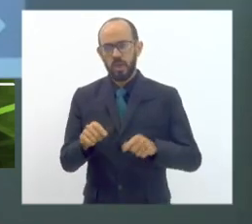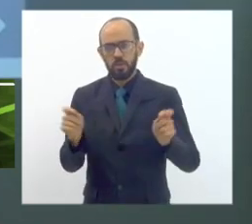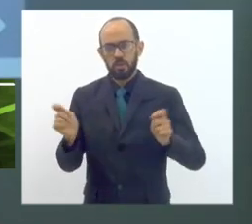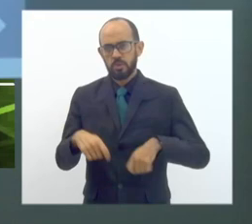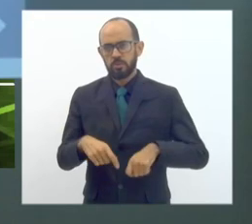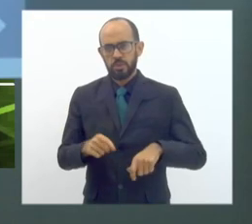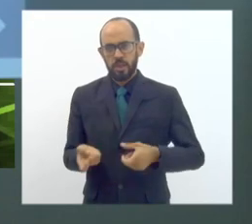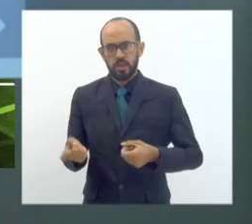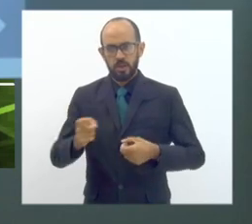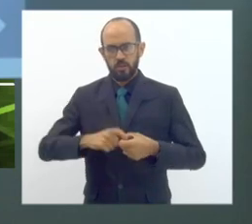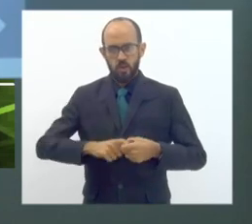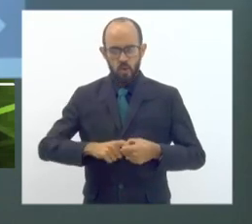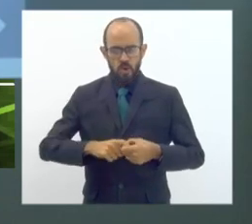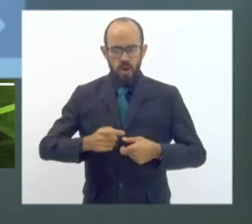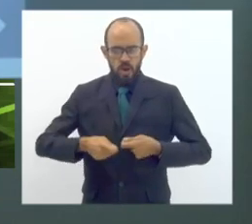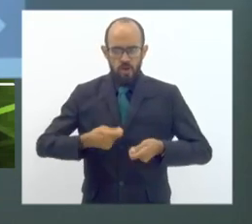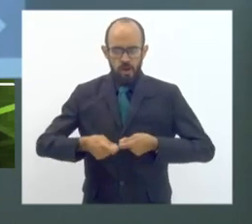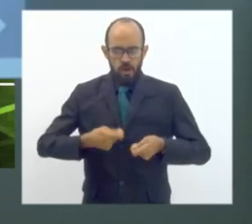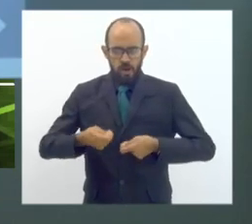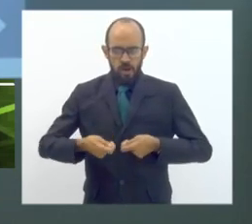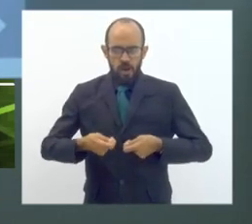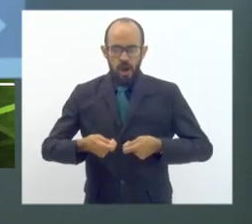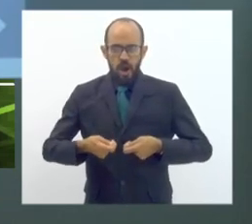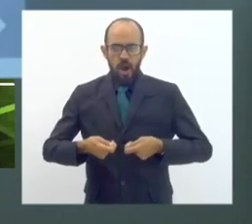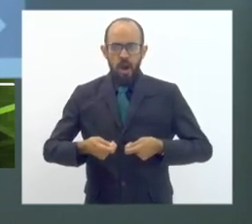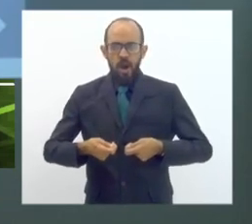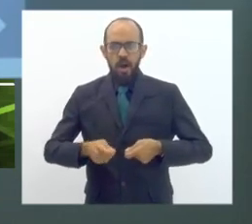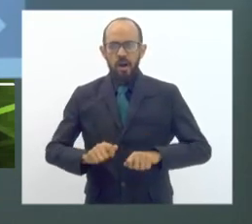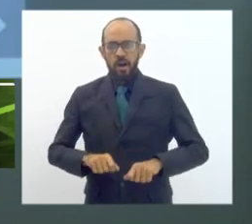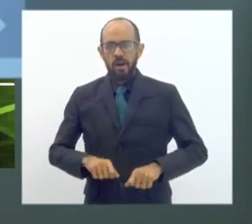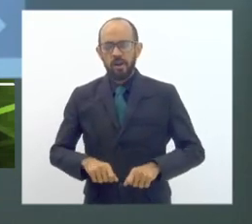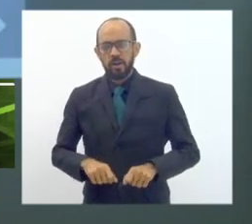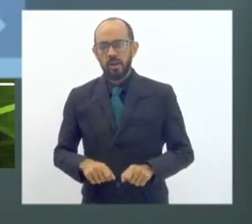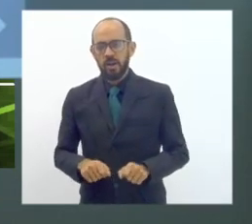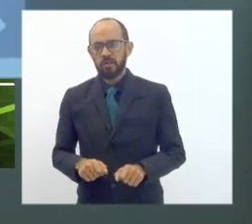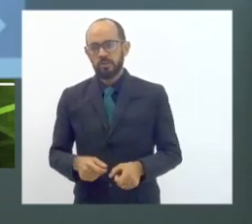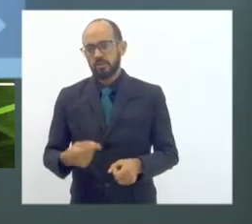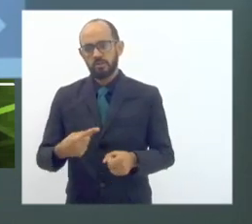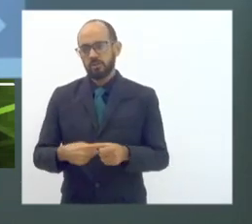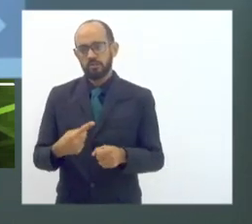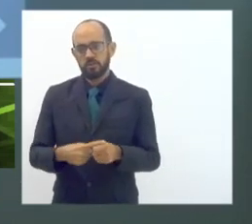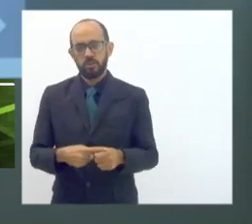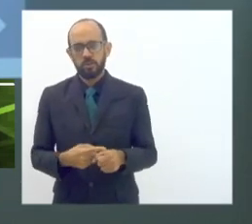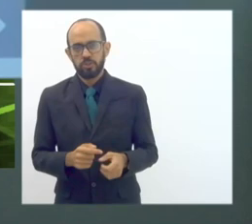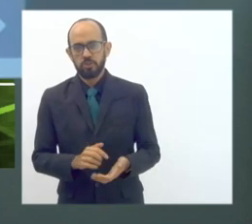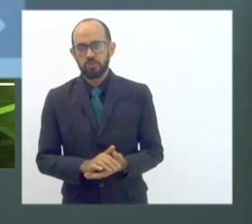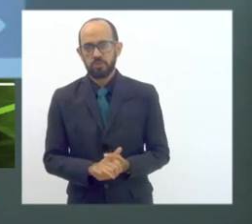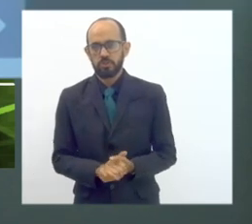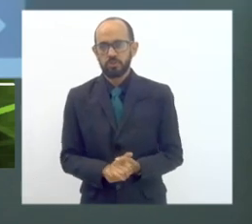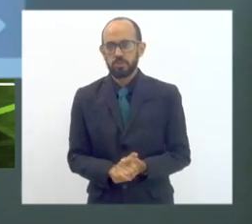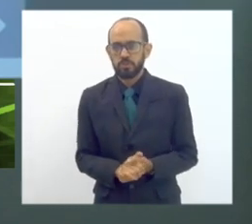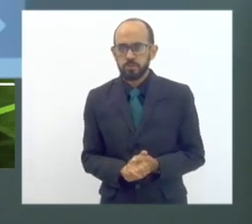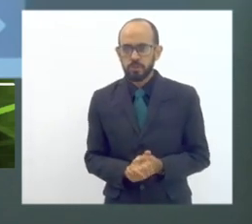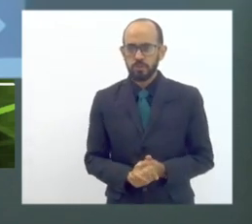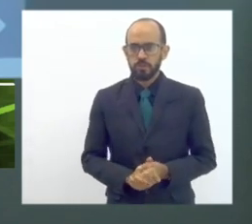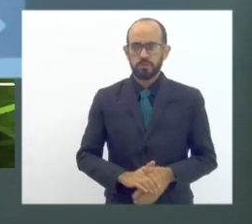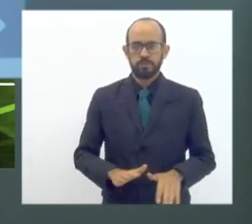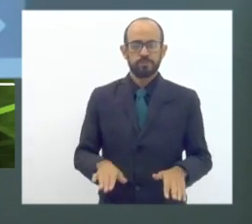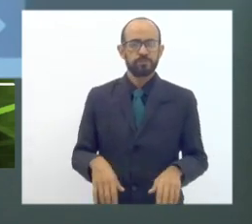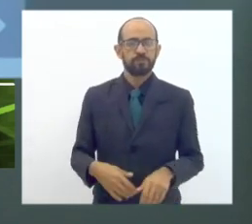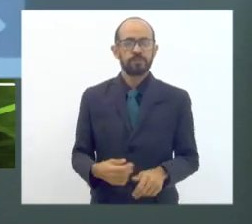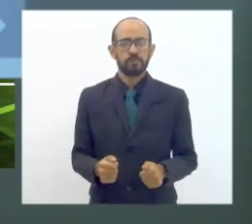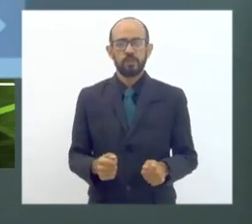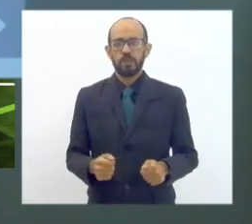possibilidade de ele voltar para a gestão do Consórcio Intermunicipal do Médio Paraíba. Né? É um hospital